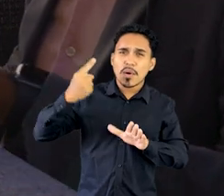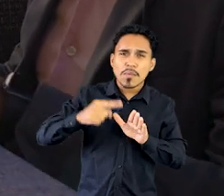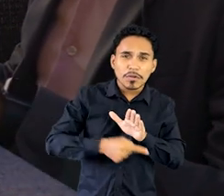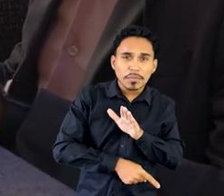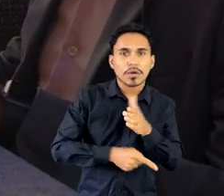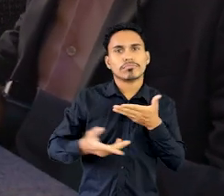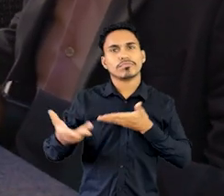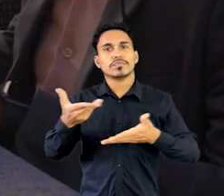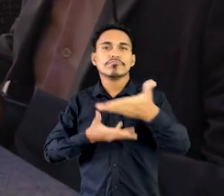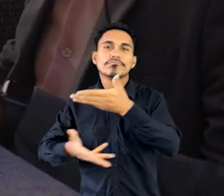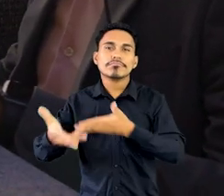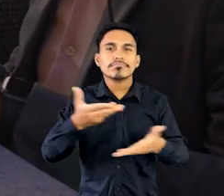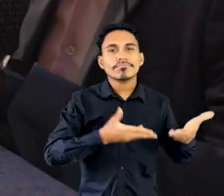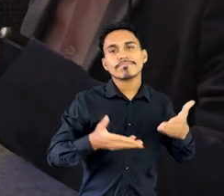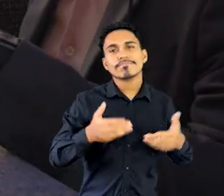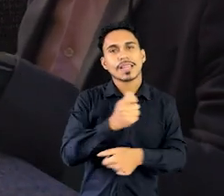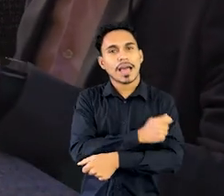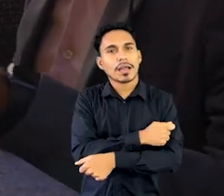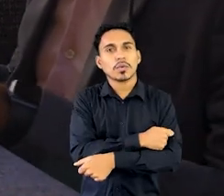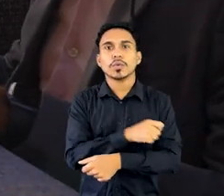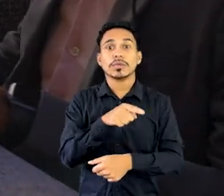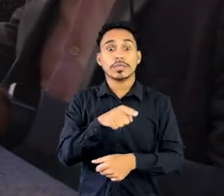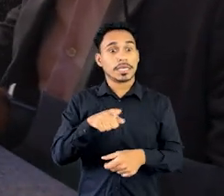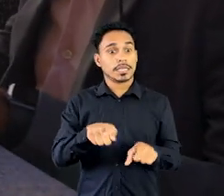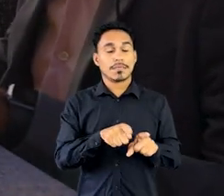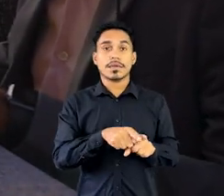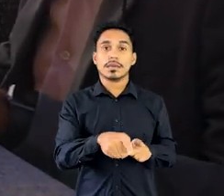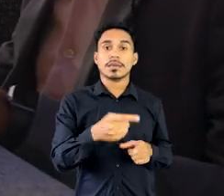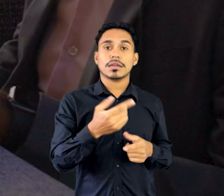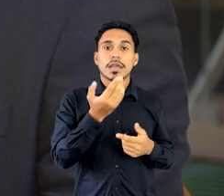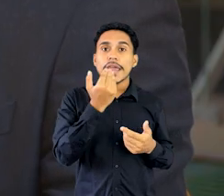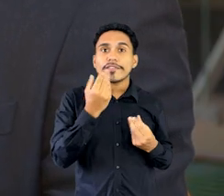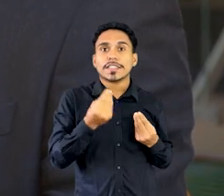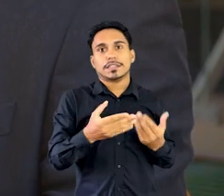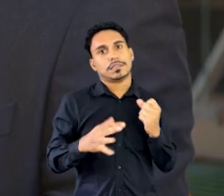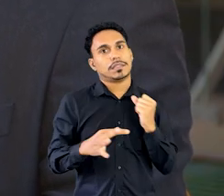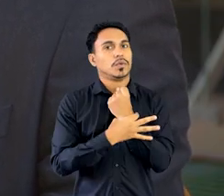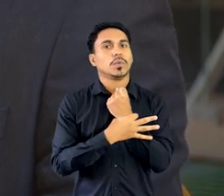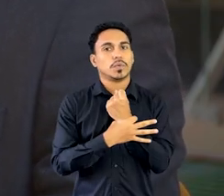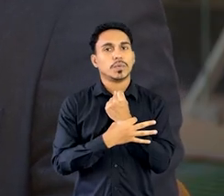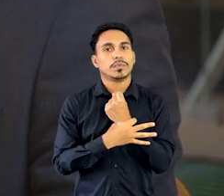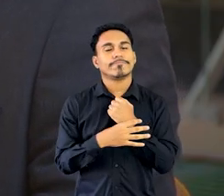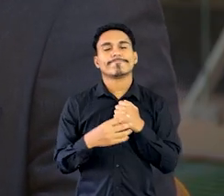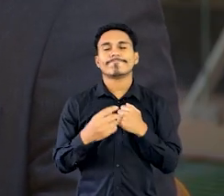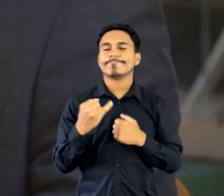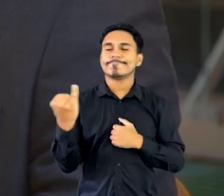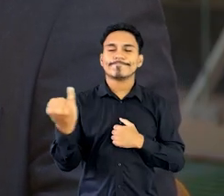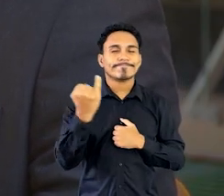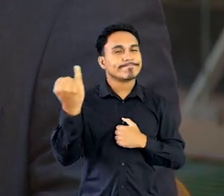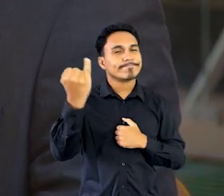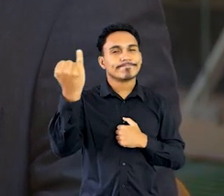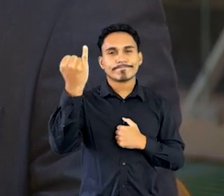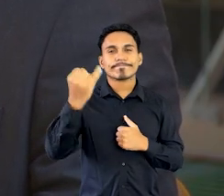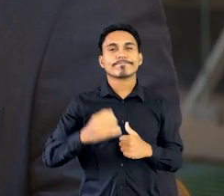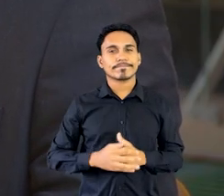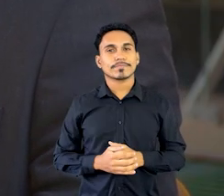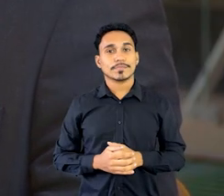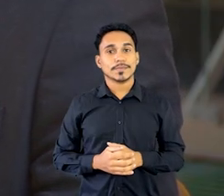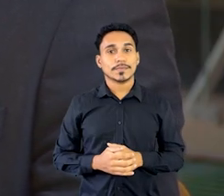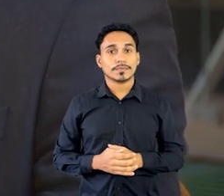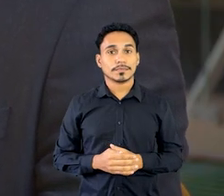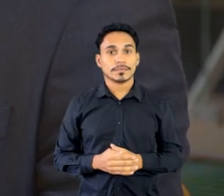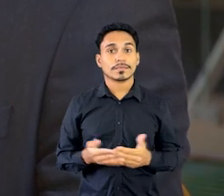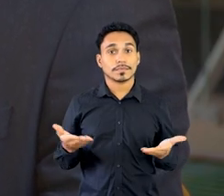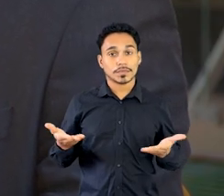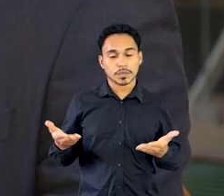ver gente conhecer pessoas ir a uma biblioteca ter uma refeição eu creio que esses são elementos interessantes e quando a gente joga